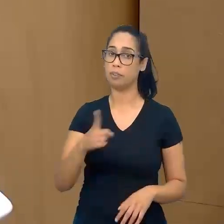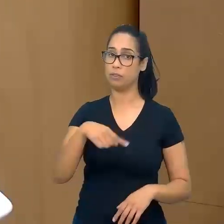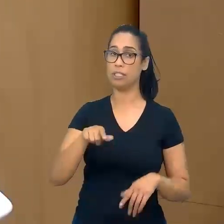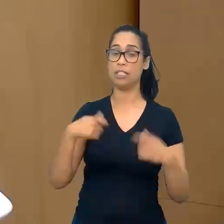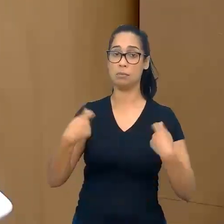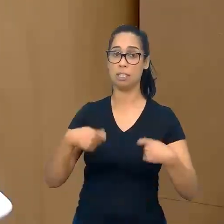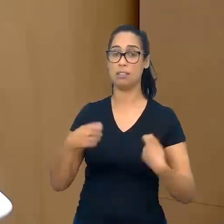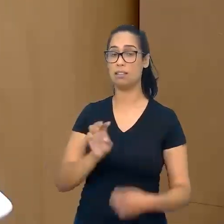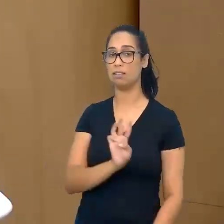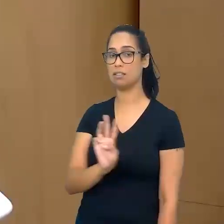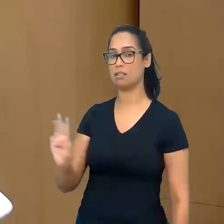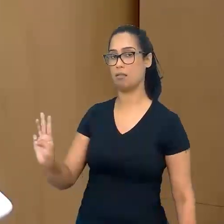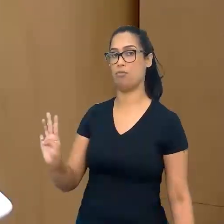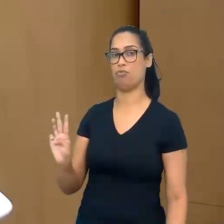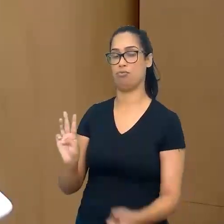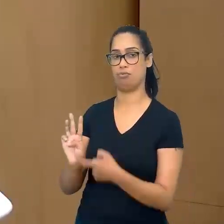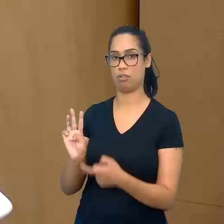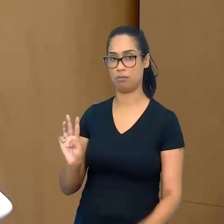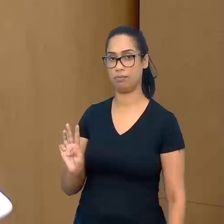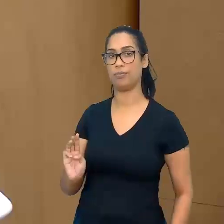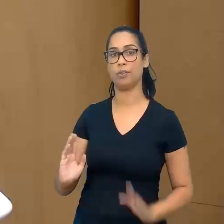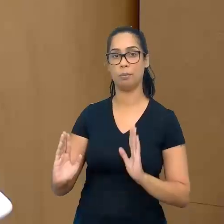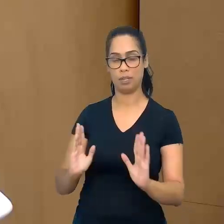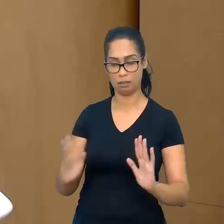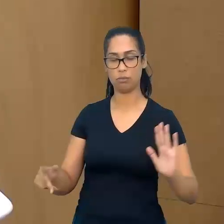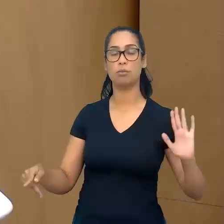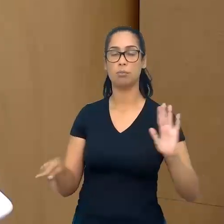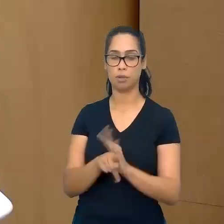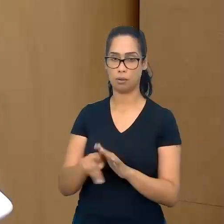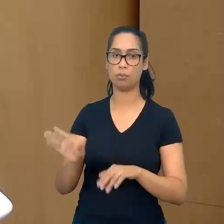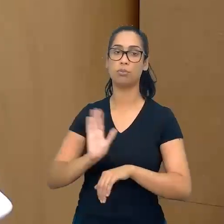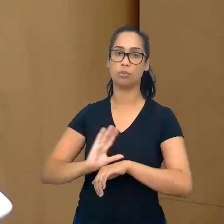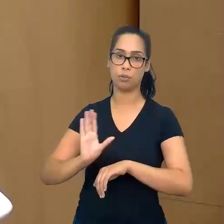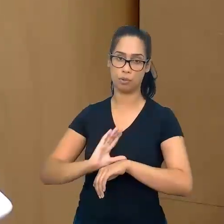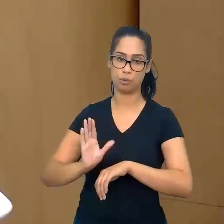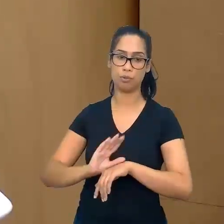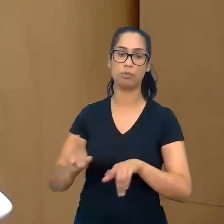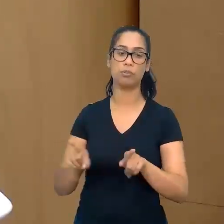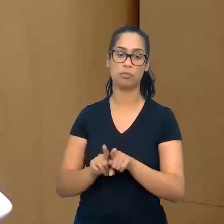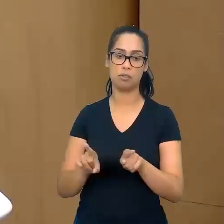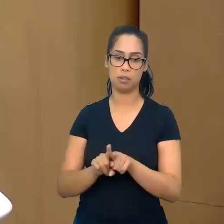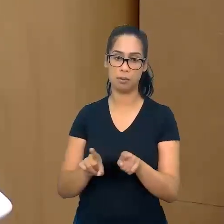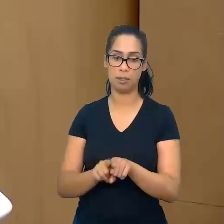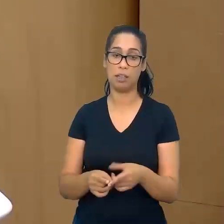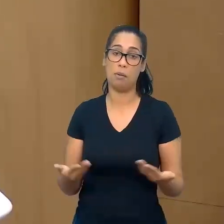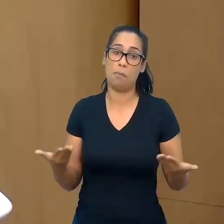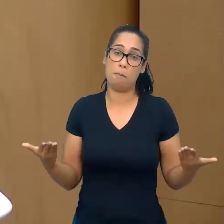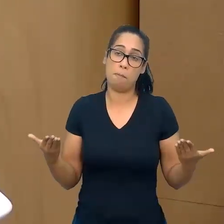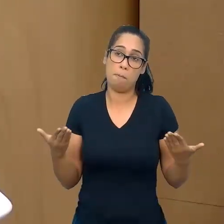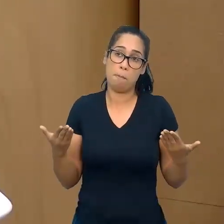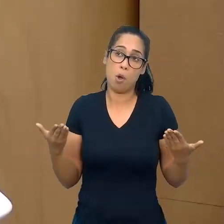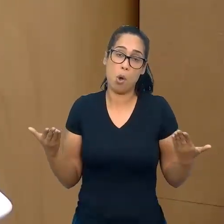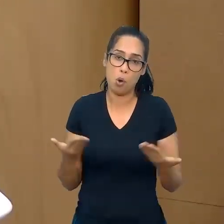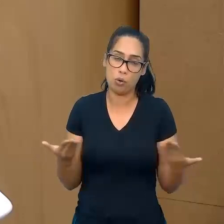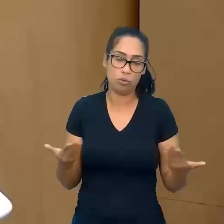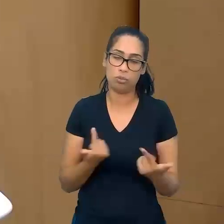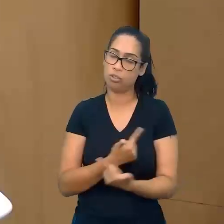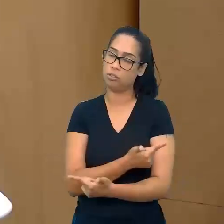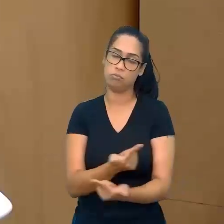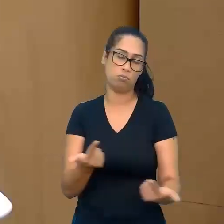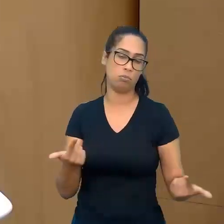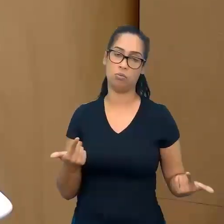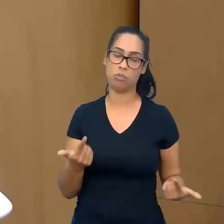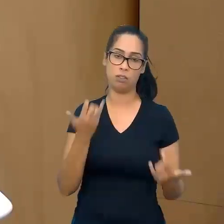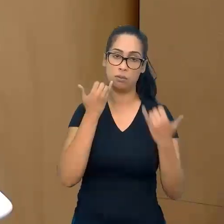verificar o período de inscrição dos cursos e quais os cursos serão ofertados tá aqui no momento a gente não tem nenhum cronograma específico mas